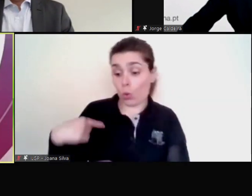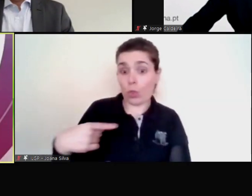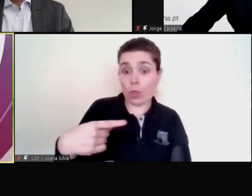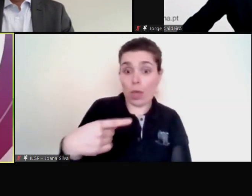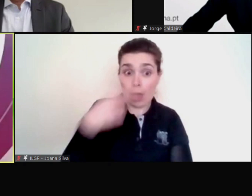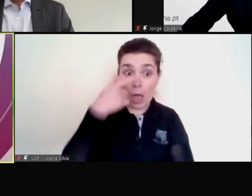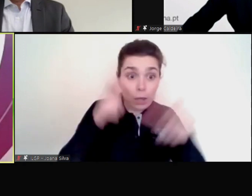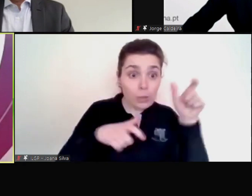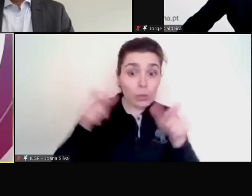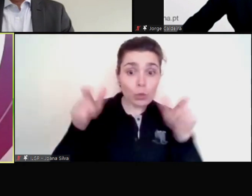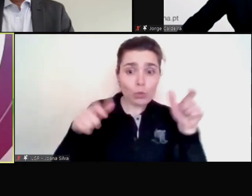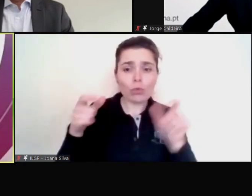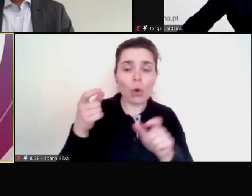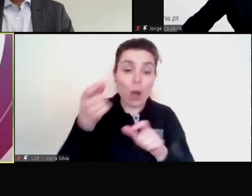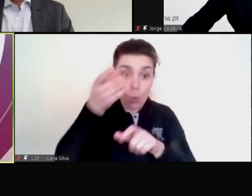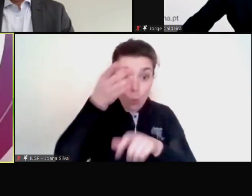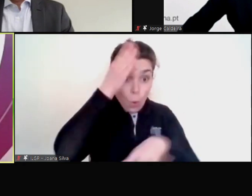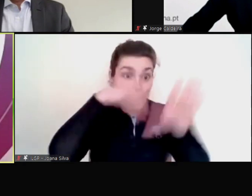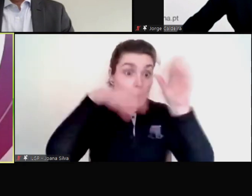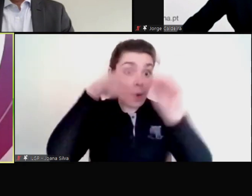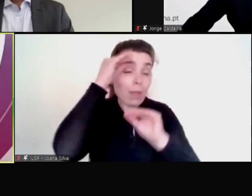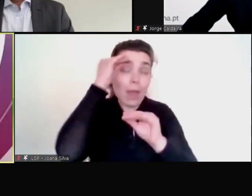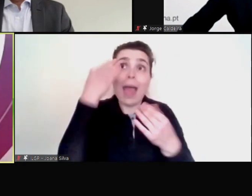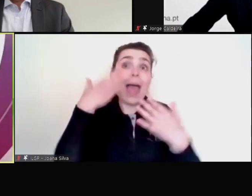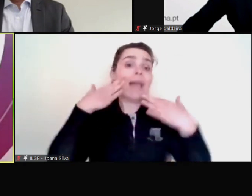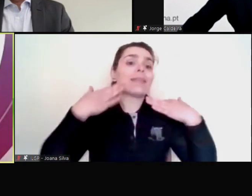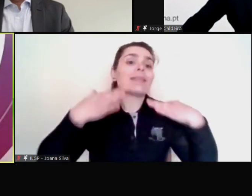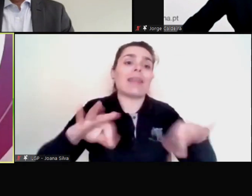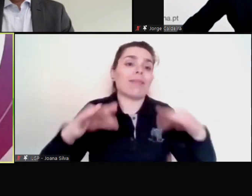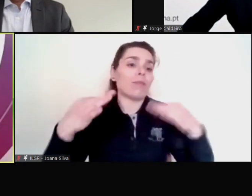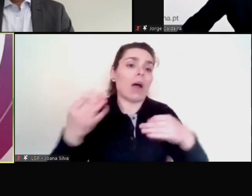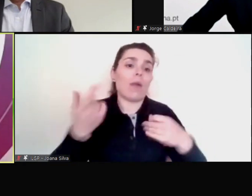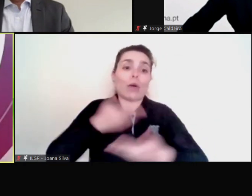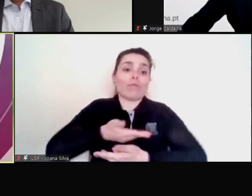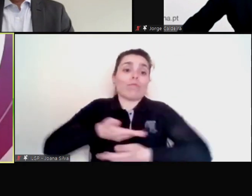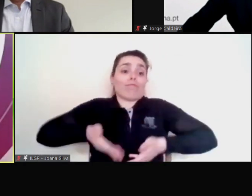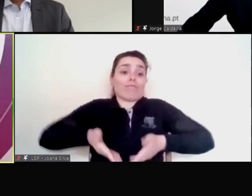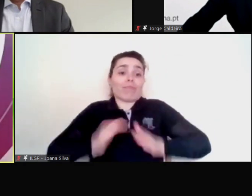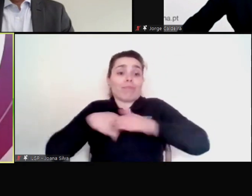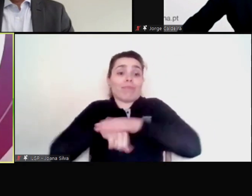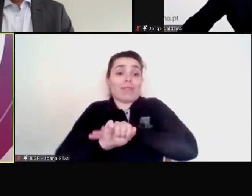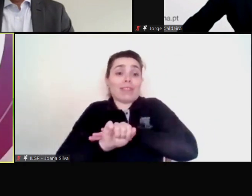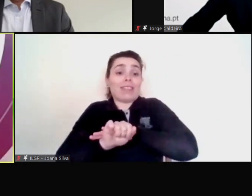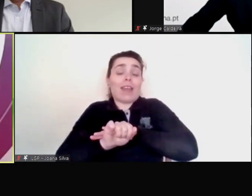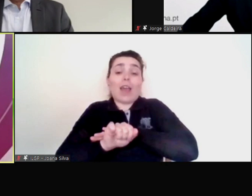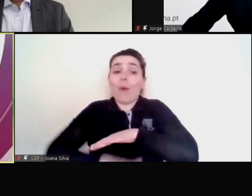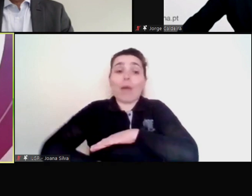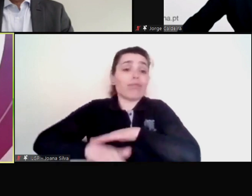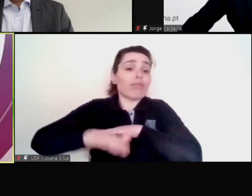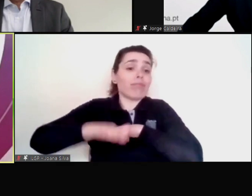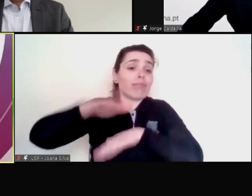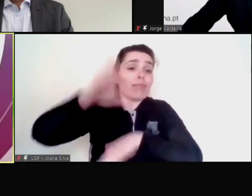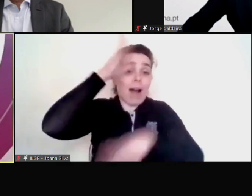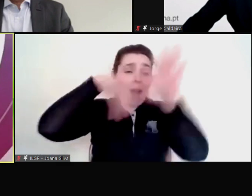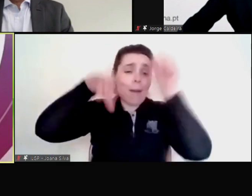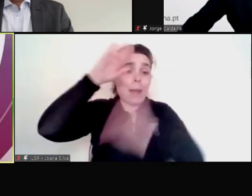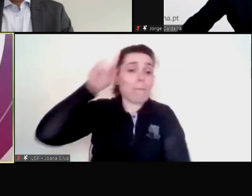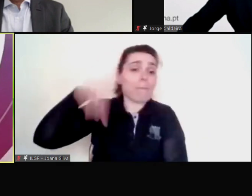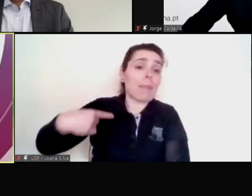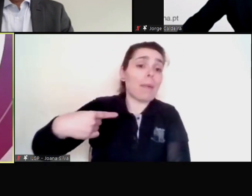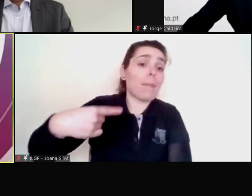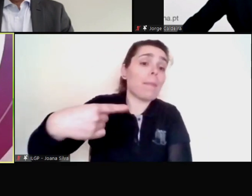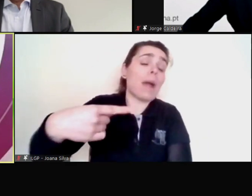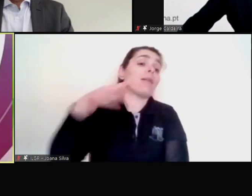ao conhecimento, aliás, aprender faz parte da natureza humana, não é? Nós aprendemos desde que nascemos até morrer e aprendemos sempre e de forma